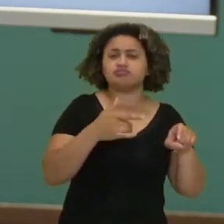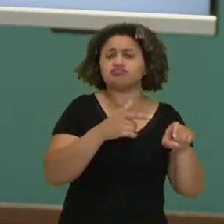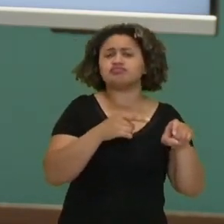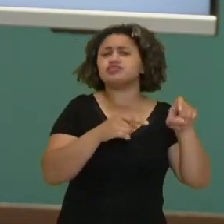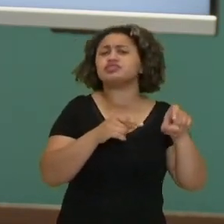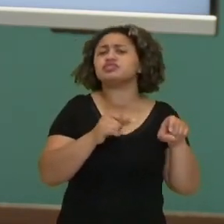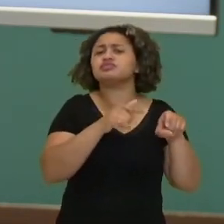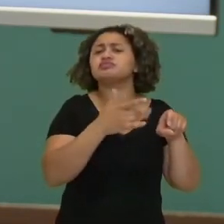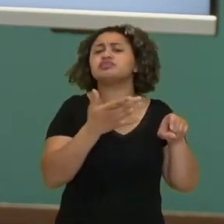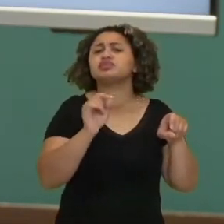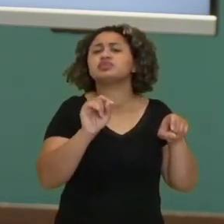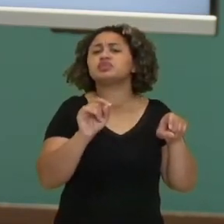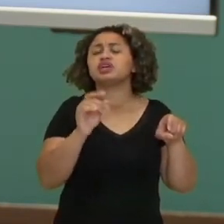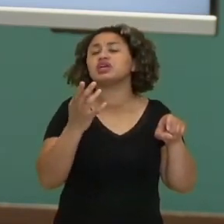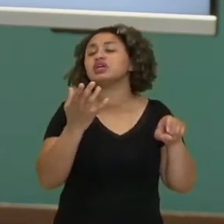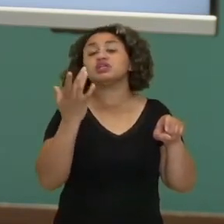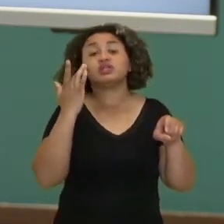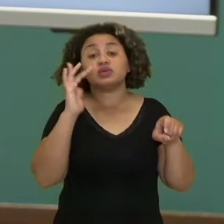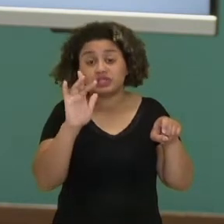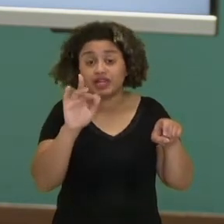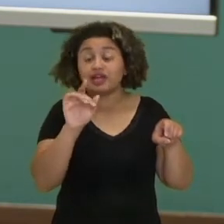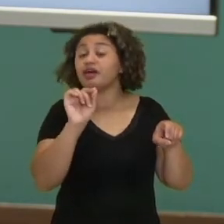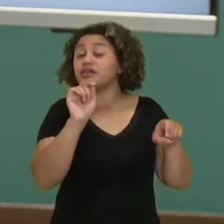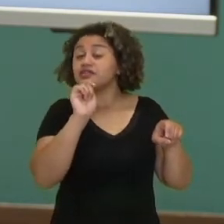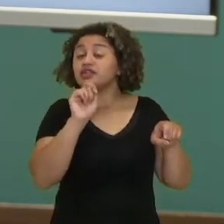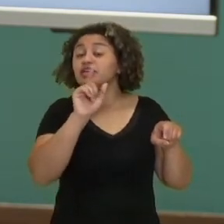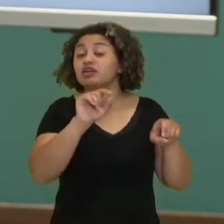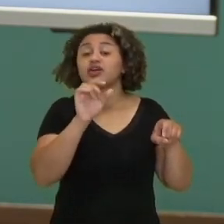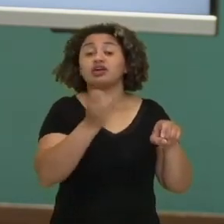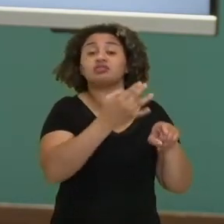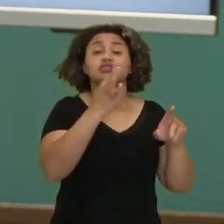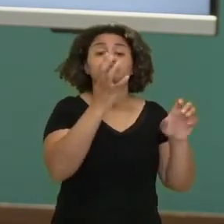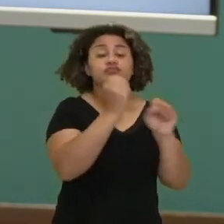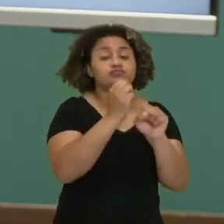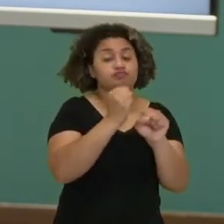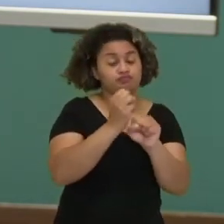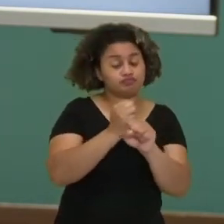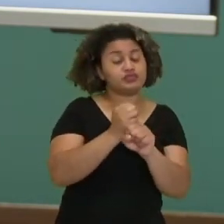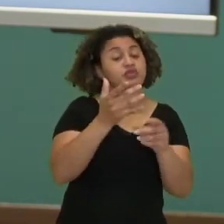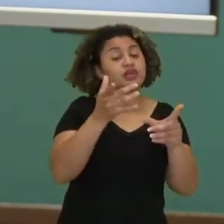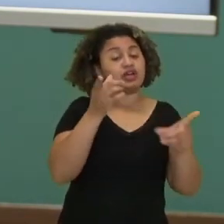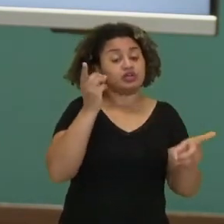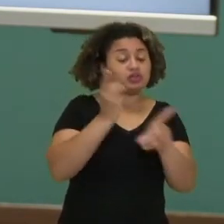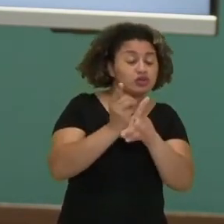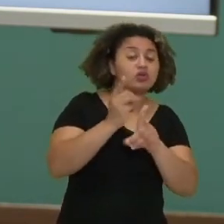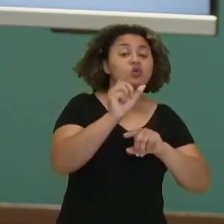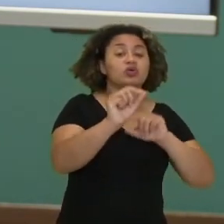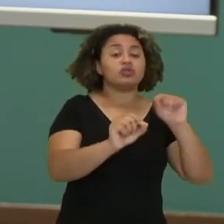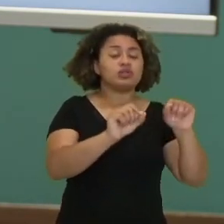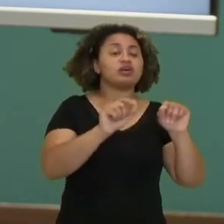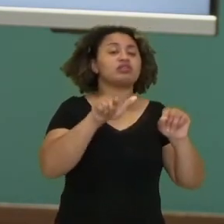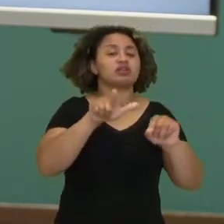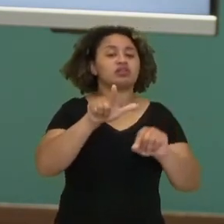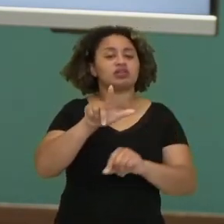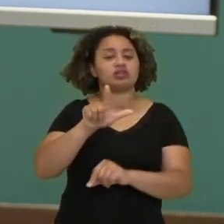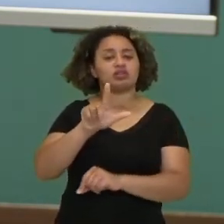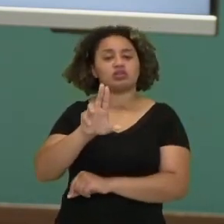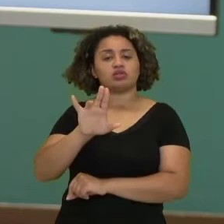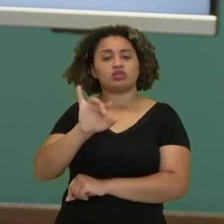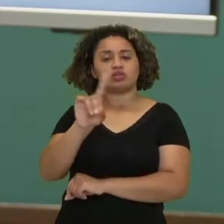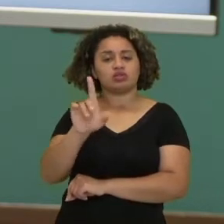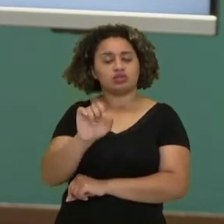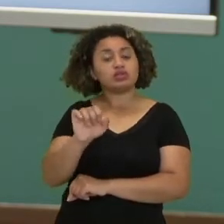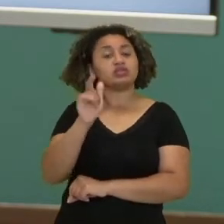Quem é X? X é a quantidade de pontos que eu quero descobrir, né, a quantidade de pontos que Luísa fez e